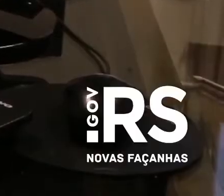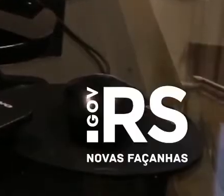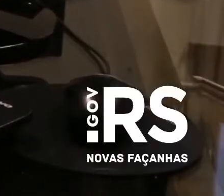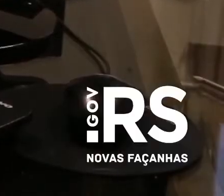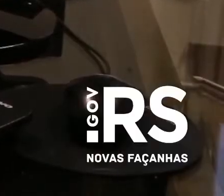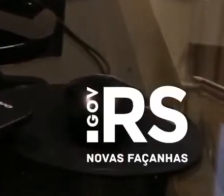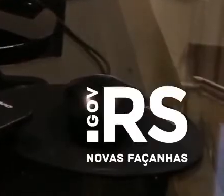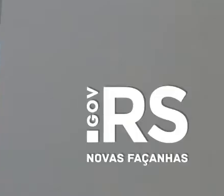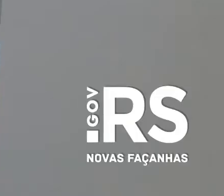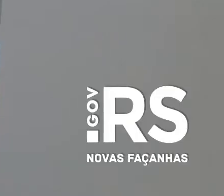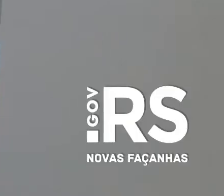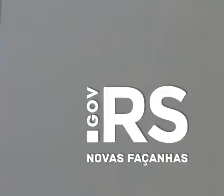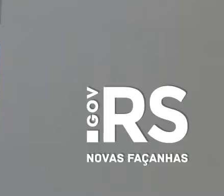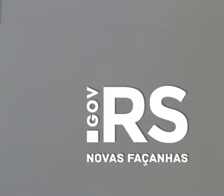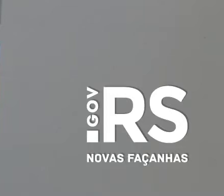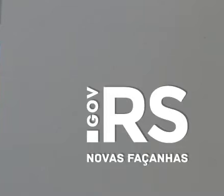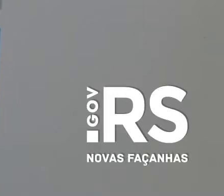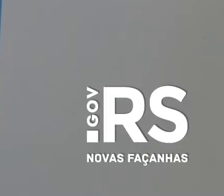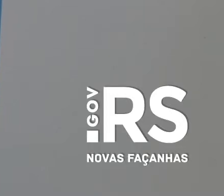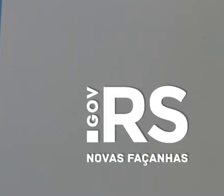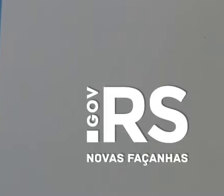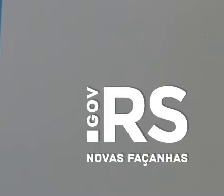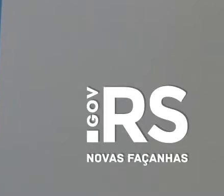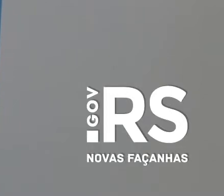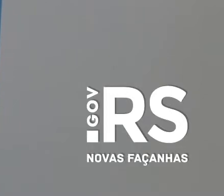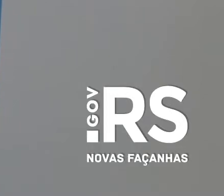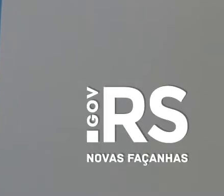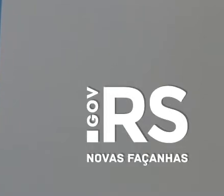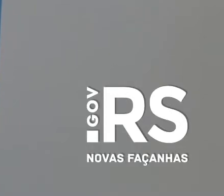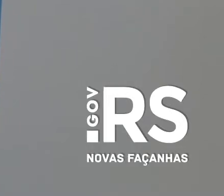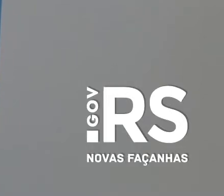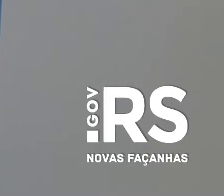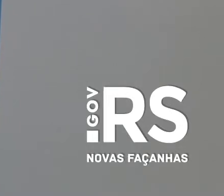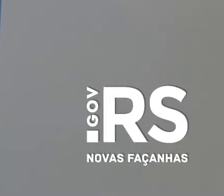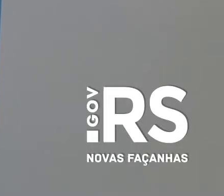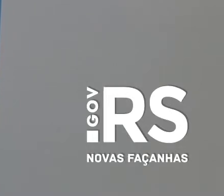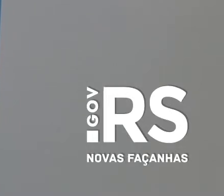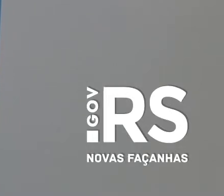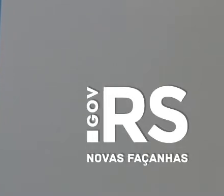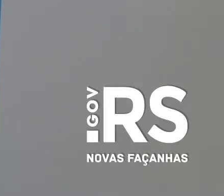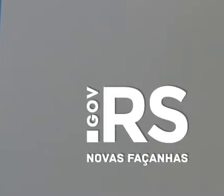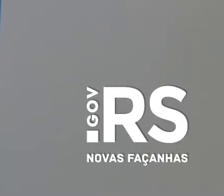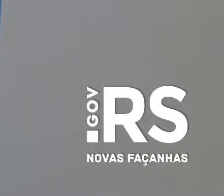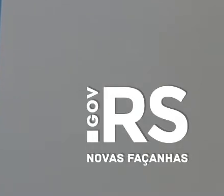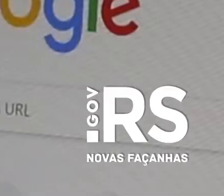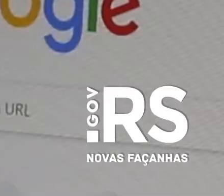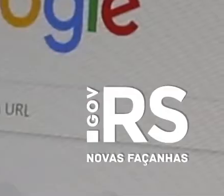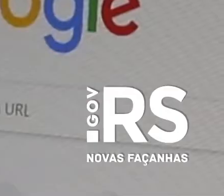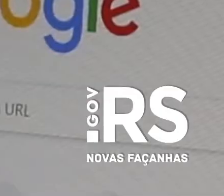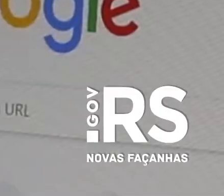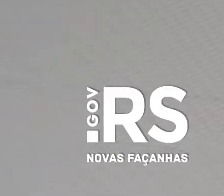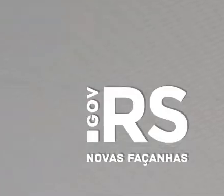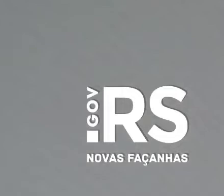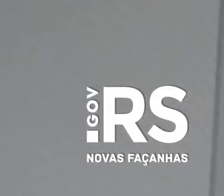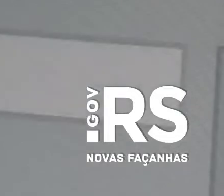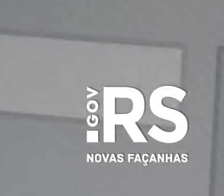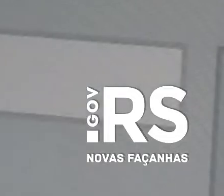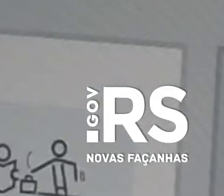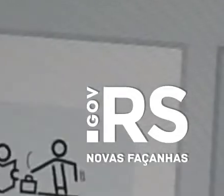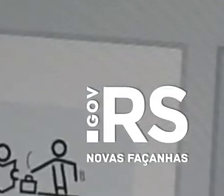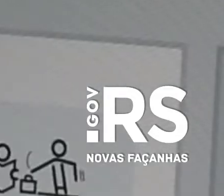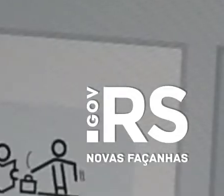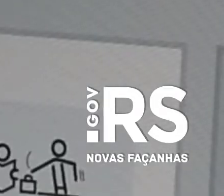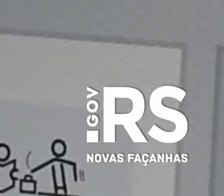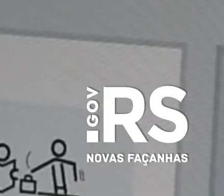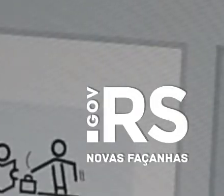registrar ocorrência na polícia desses e de vários outros fatos não precisa ser uma complicação a mais. É possível fazer isso